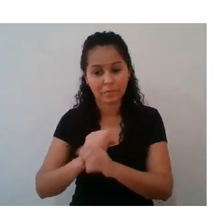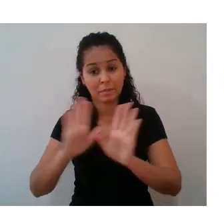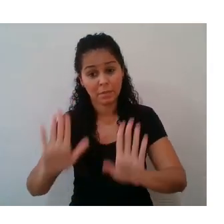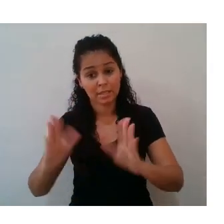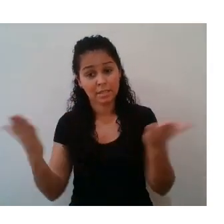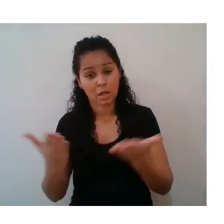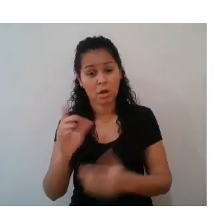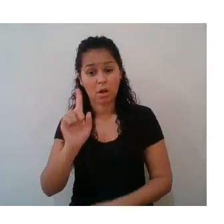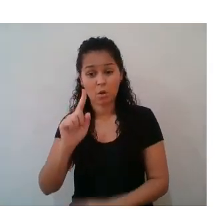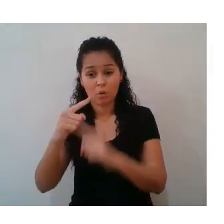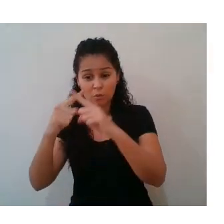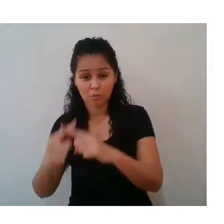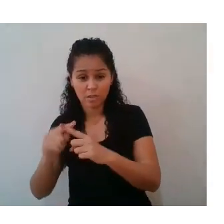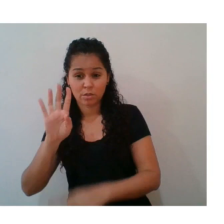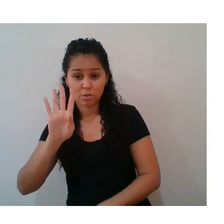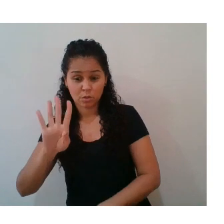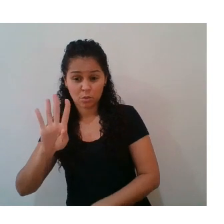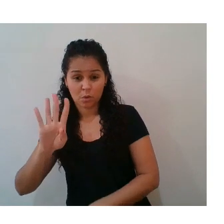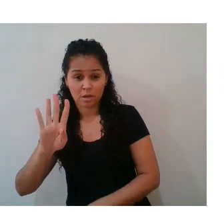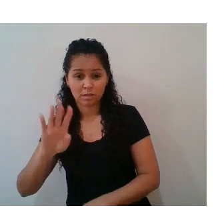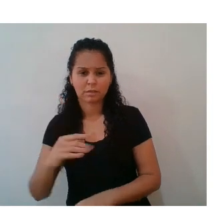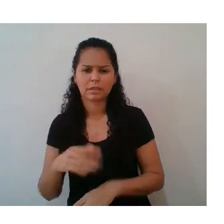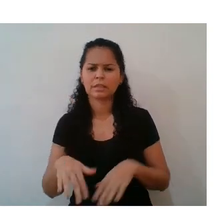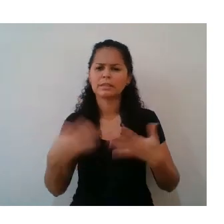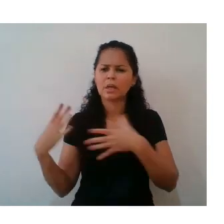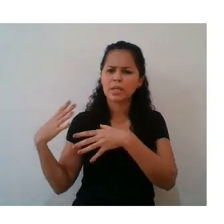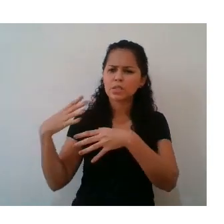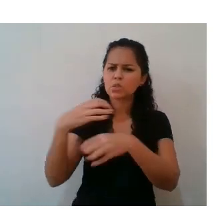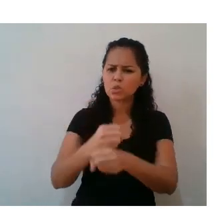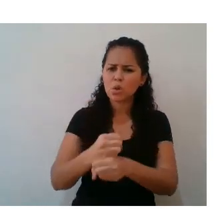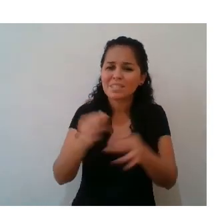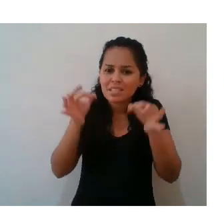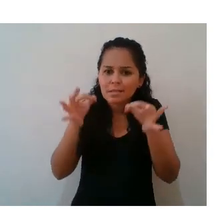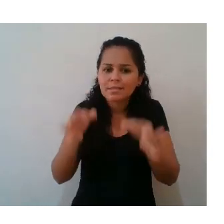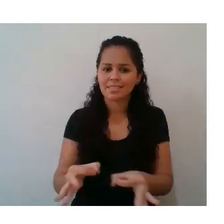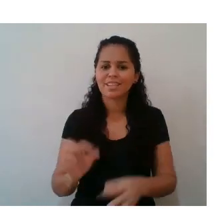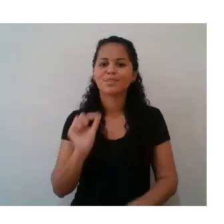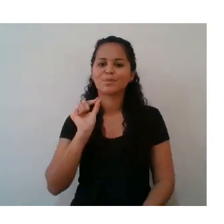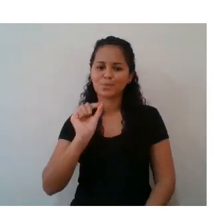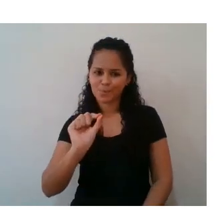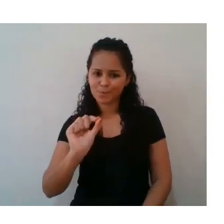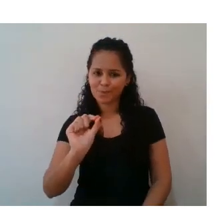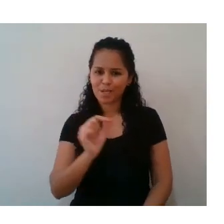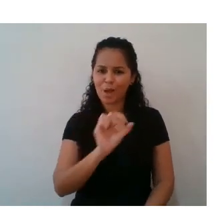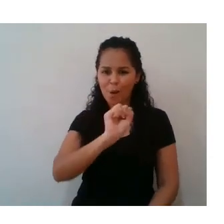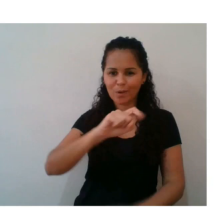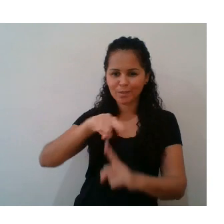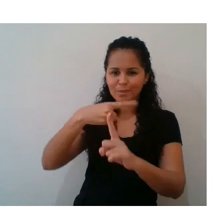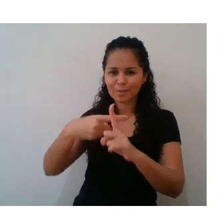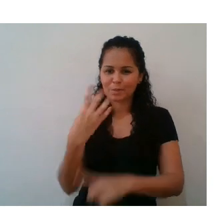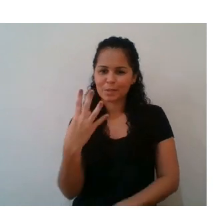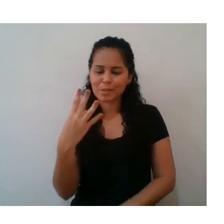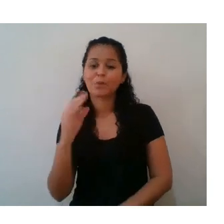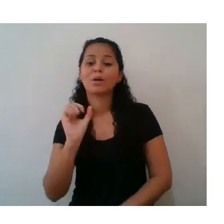1. A corrente ainda 4 dá 4 amperes. Então, a soma deles dá exatamente, né, 8 com